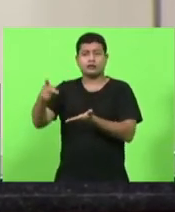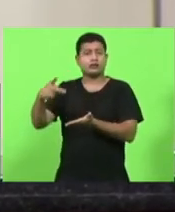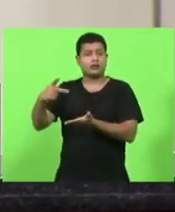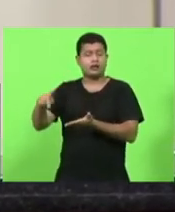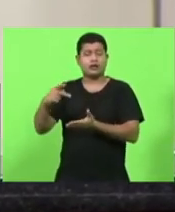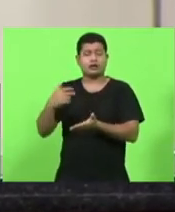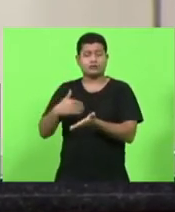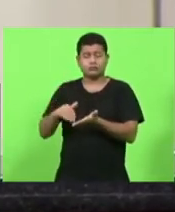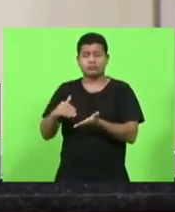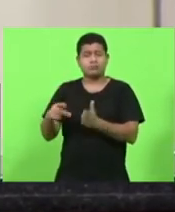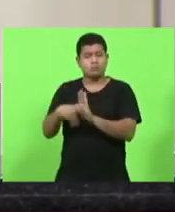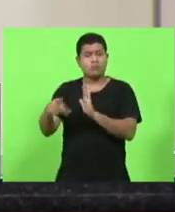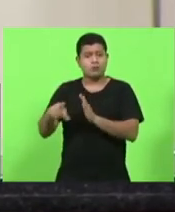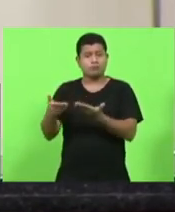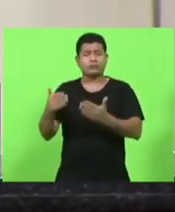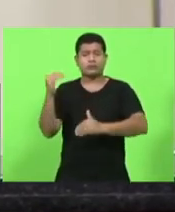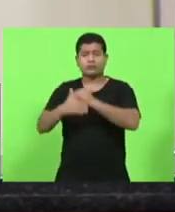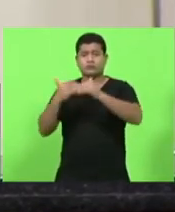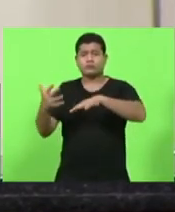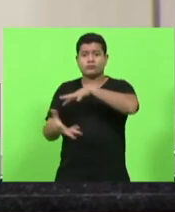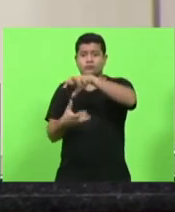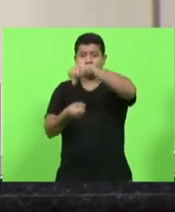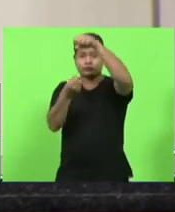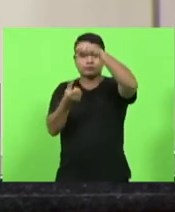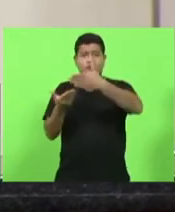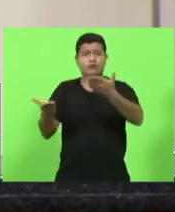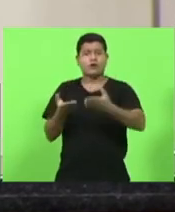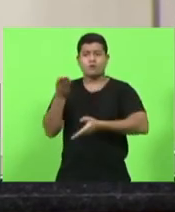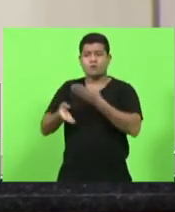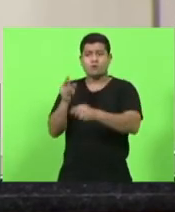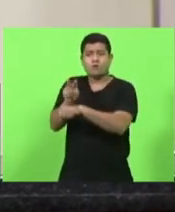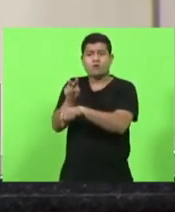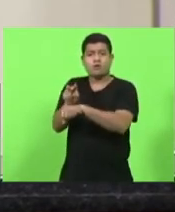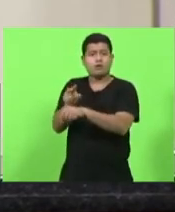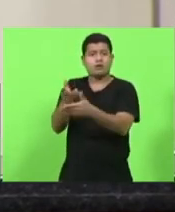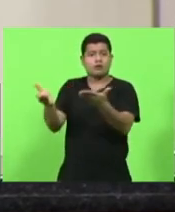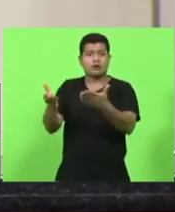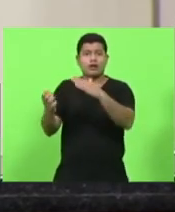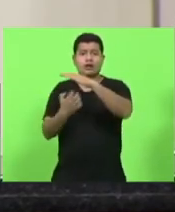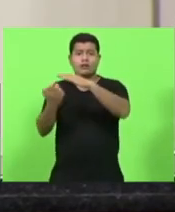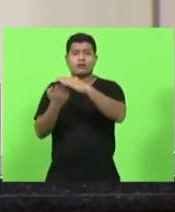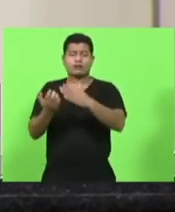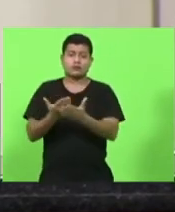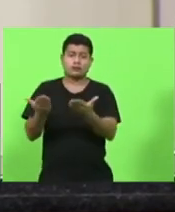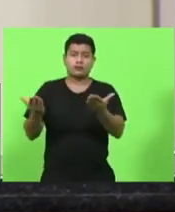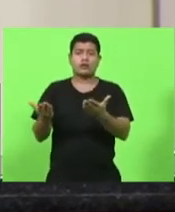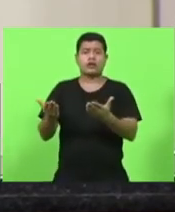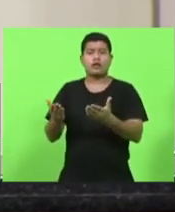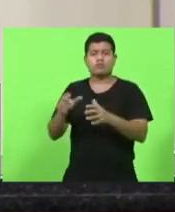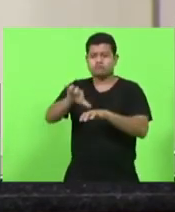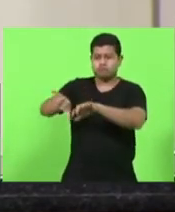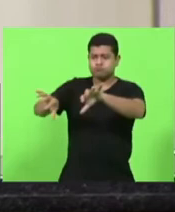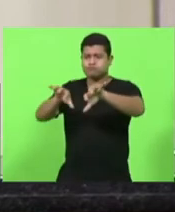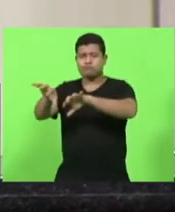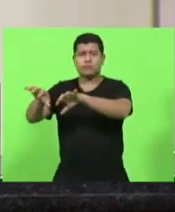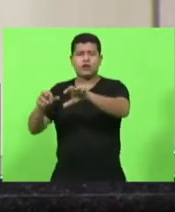Milton, que cuida das empresas catarinenses. Então, quem cuida, quem separa o lixo, dá o destino do lixo, vai